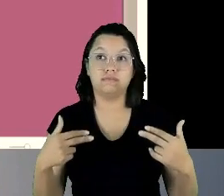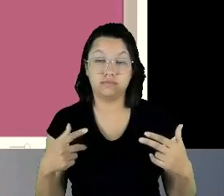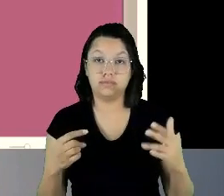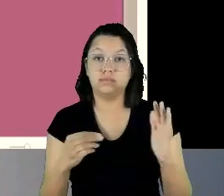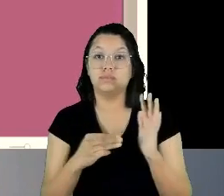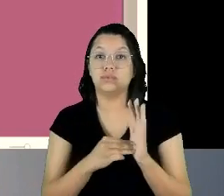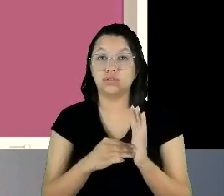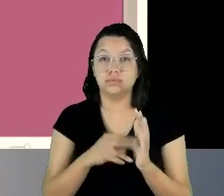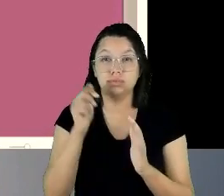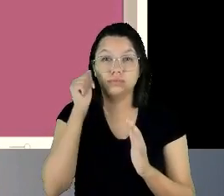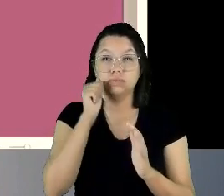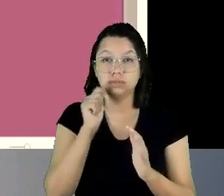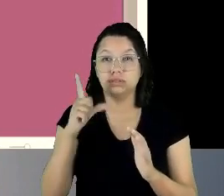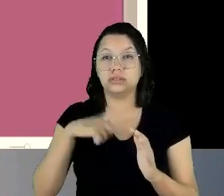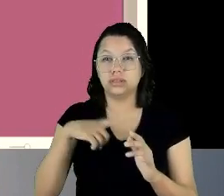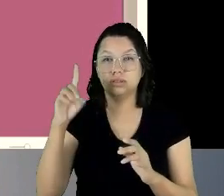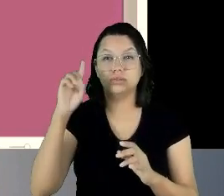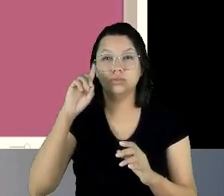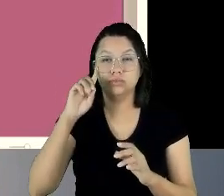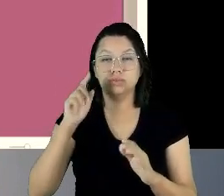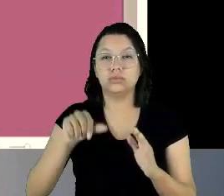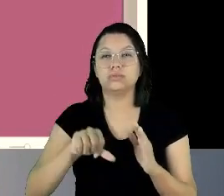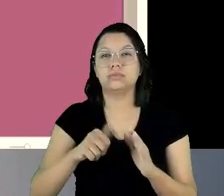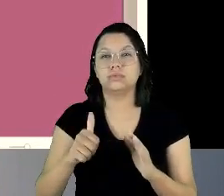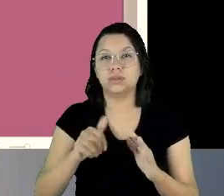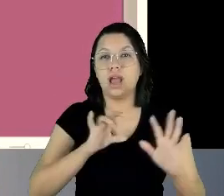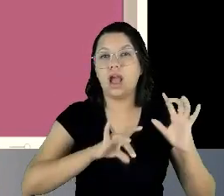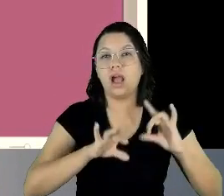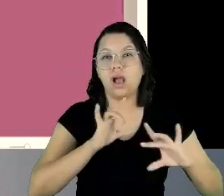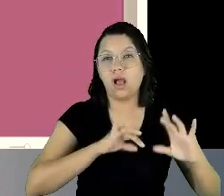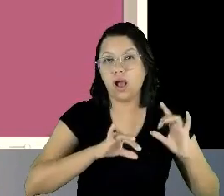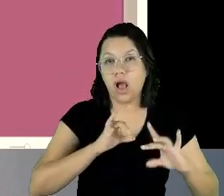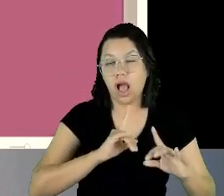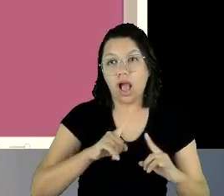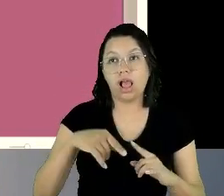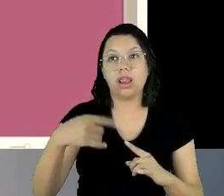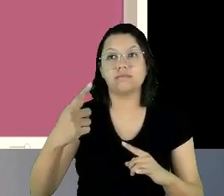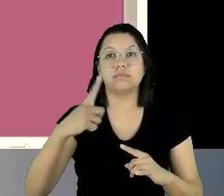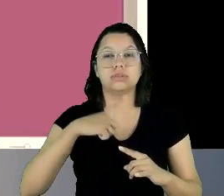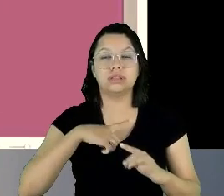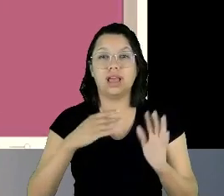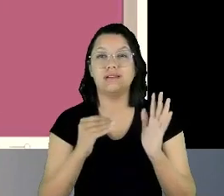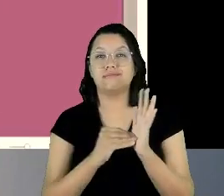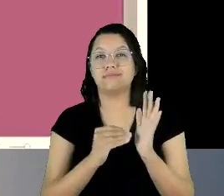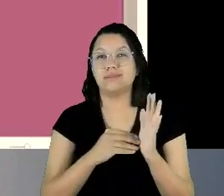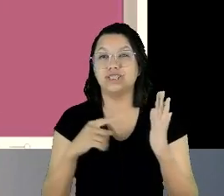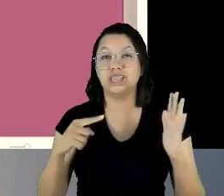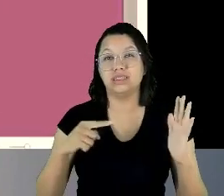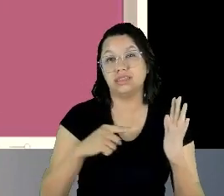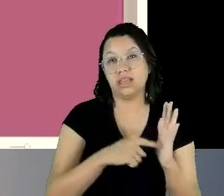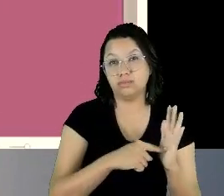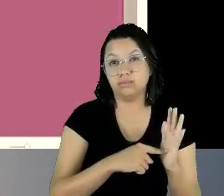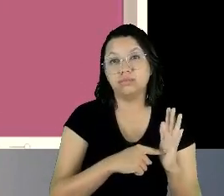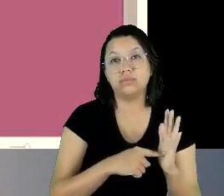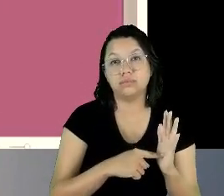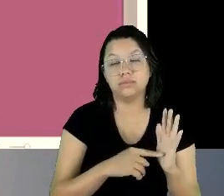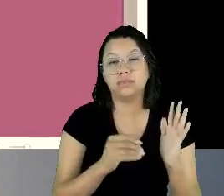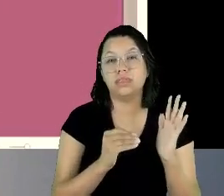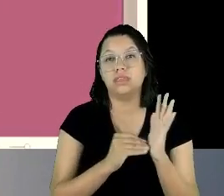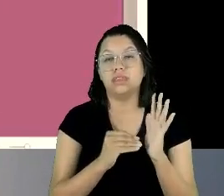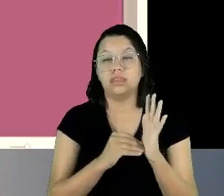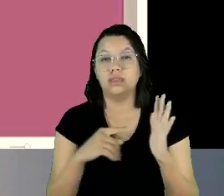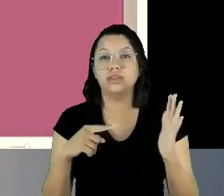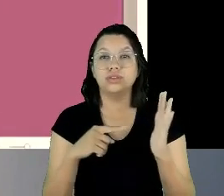que as mulheres enfrentam diariamente. O primeiro deles, o medo. Depois, a gente tem a ausência de denúncia. Com ausência